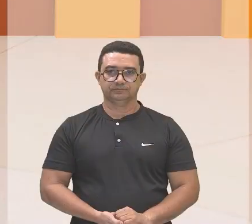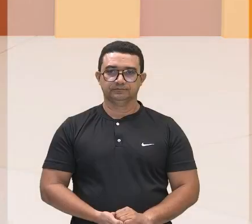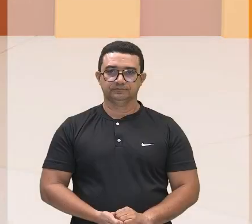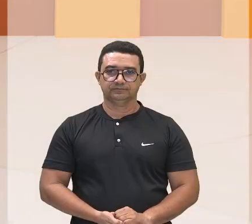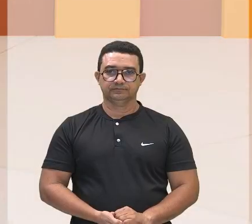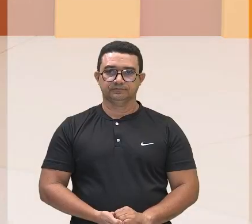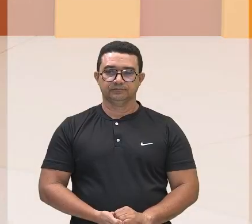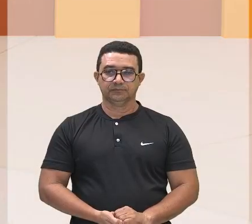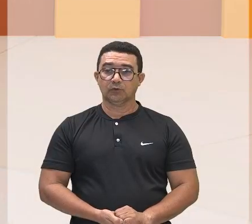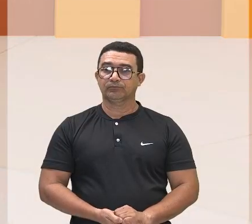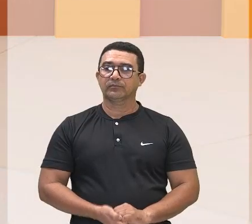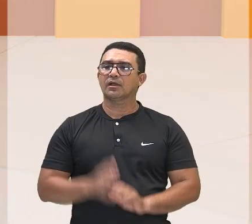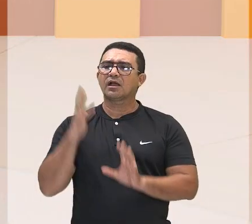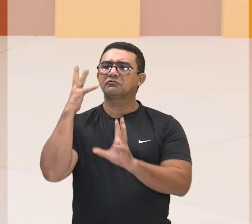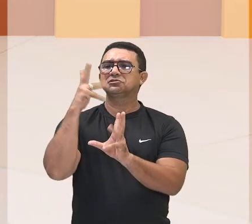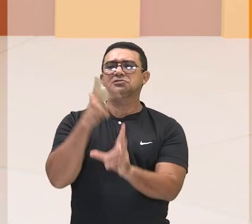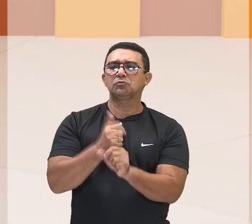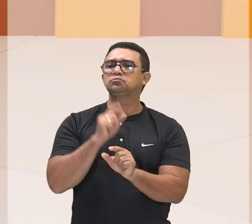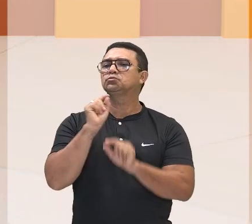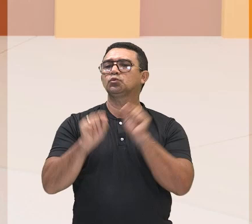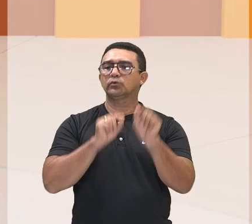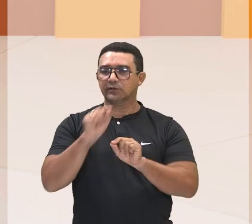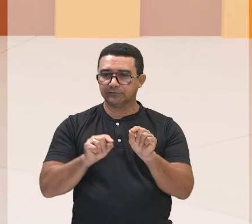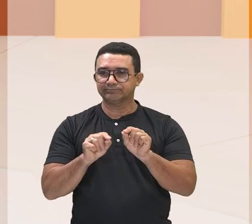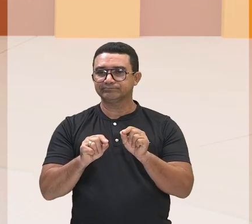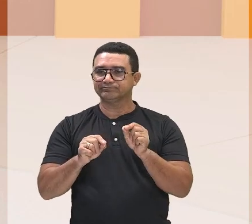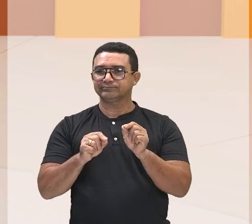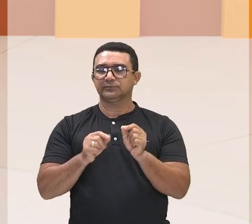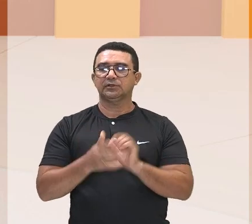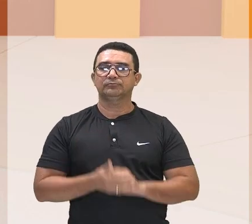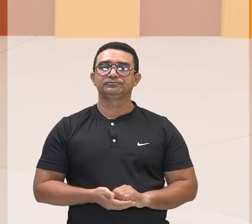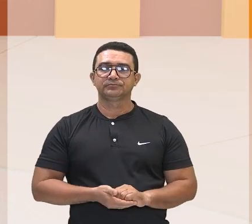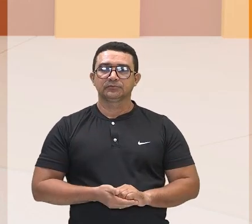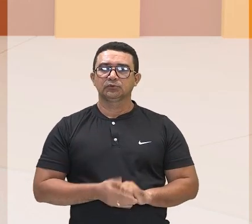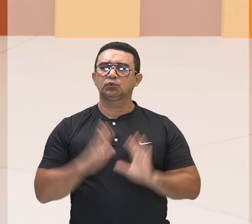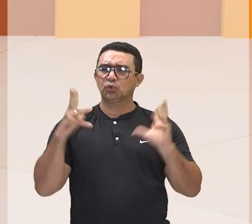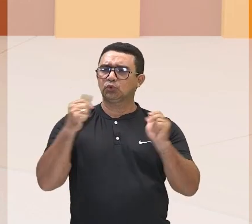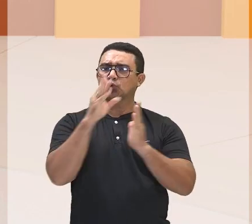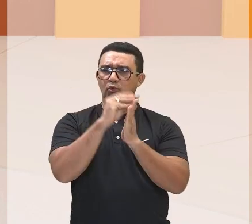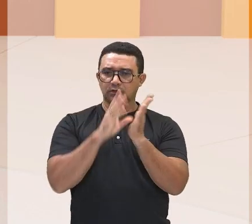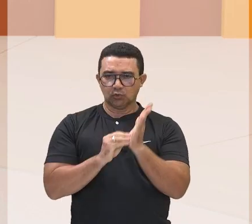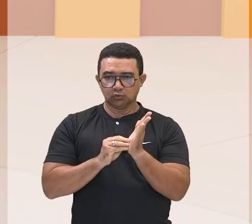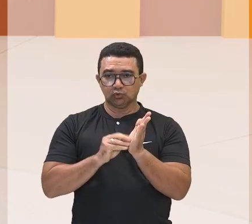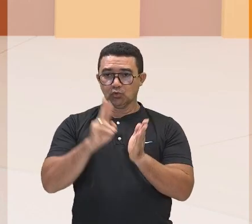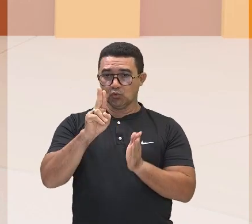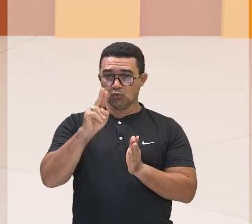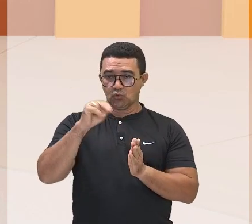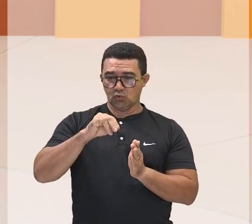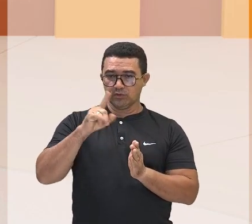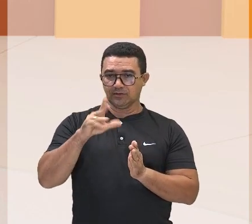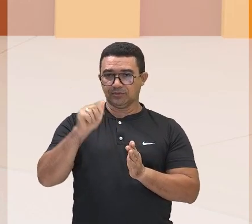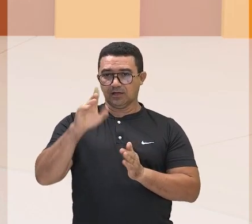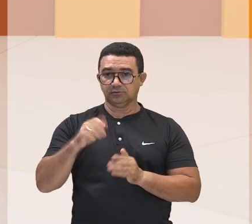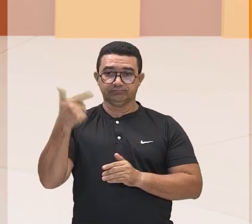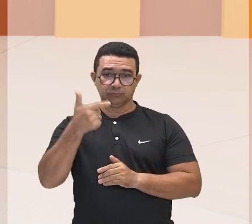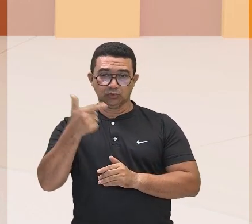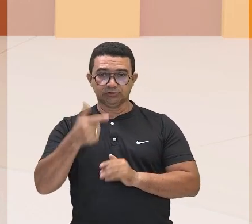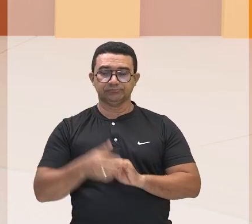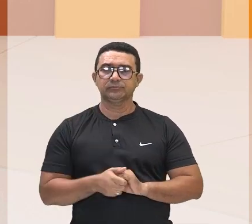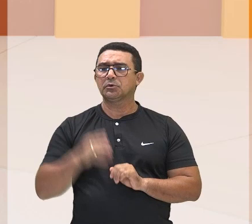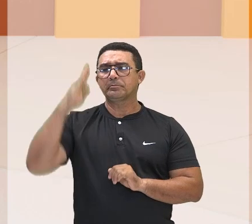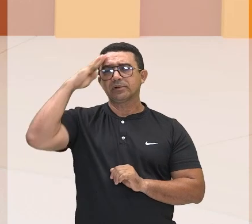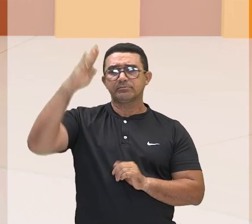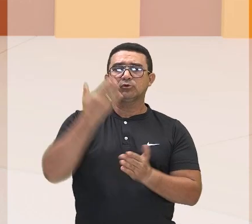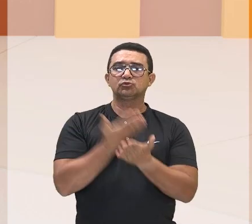Vamos revisar agora o que nós estudamos durante a nossa unidade 2. E um dos principais estudos que nós fizemos foi sobre